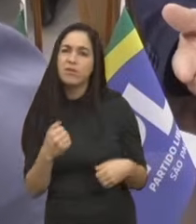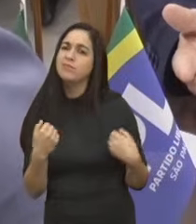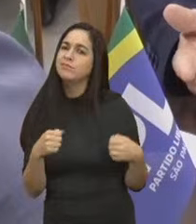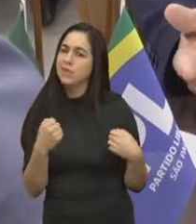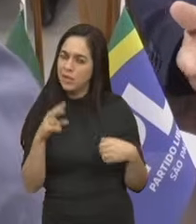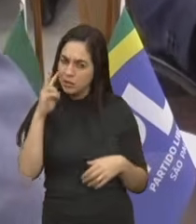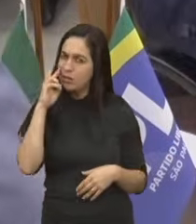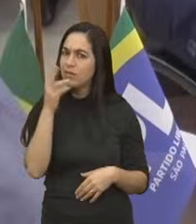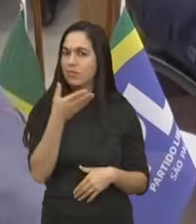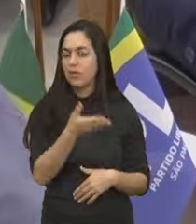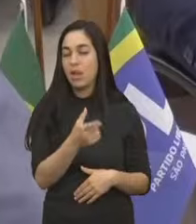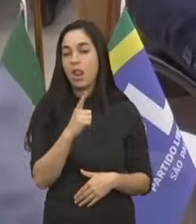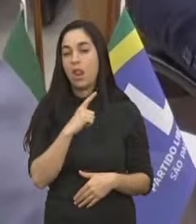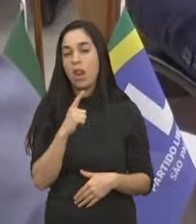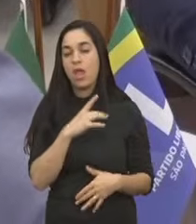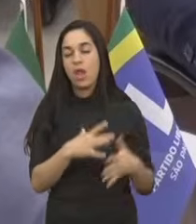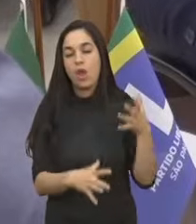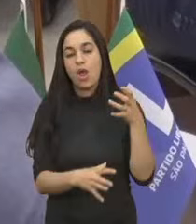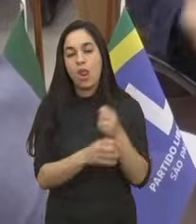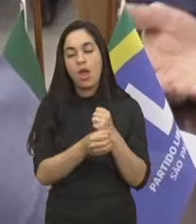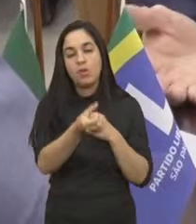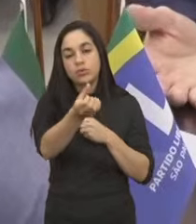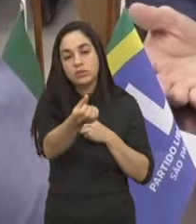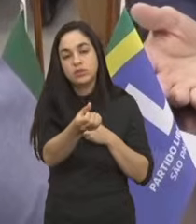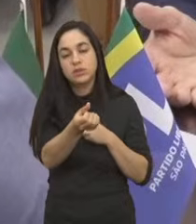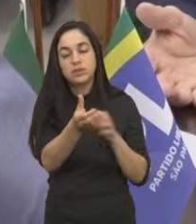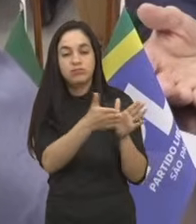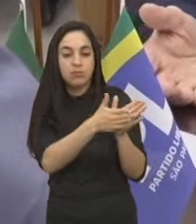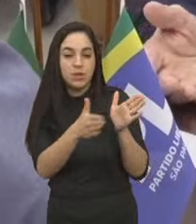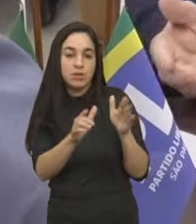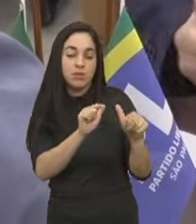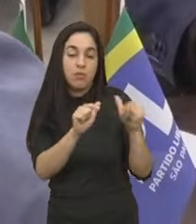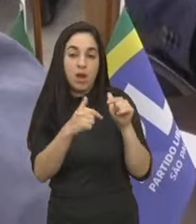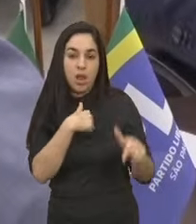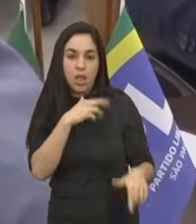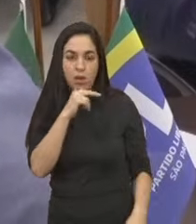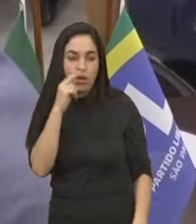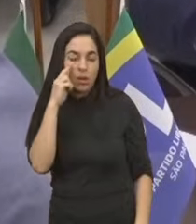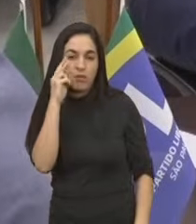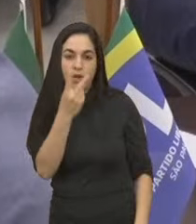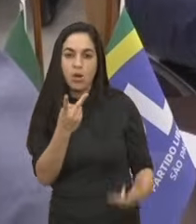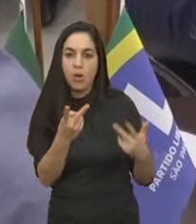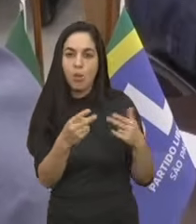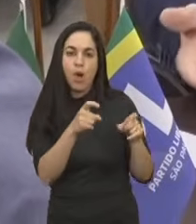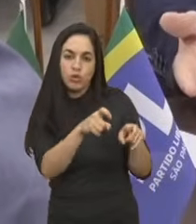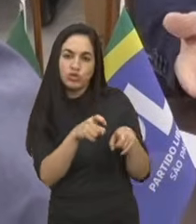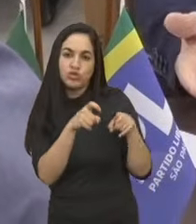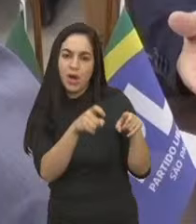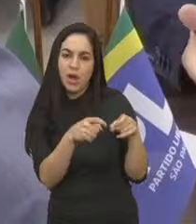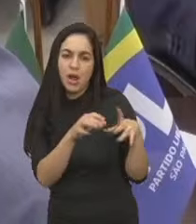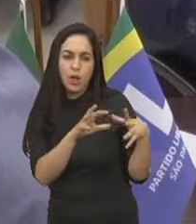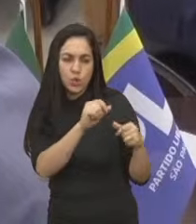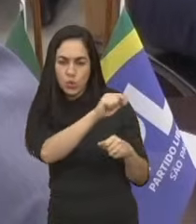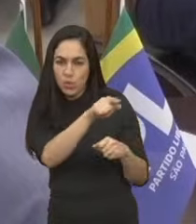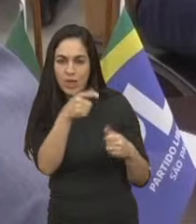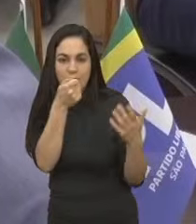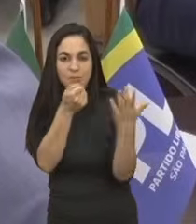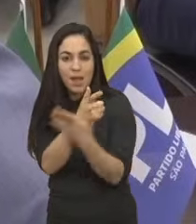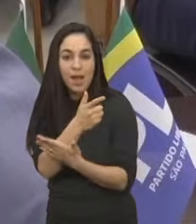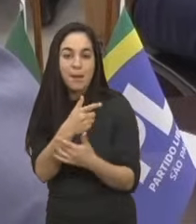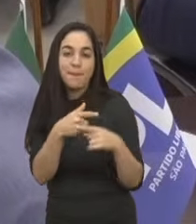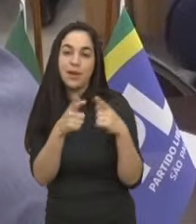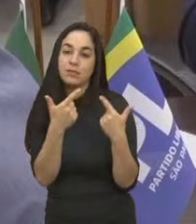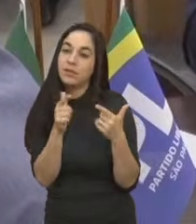situação. Eu tenho 6 mandatos nessa casa, nunca vi uma chácara desse jeito aqui. O povo paga tudo e não tem. EDP, por